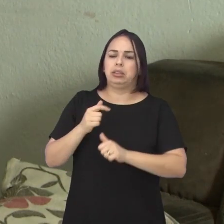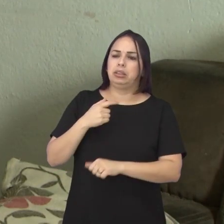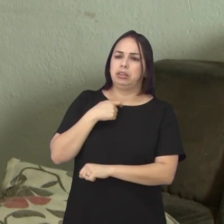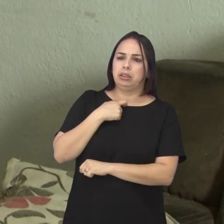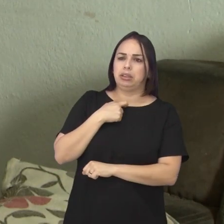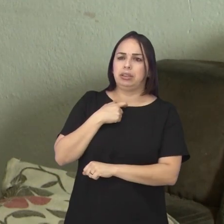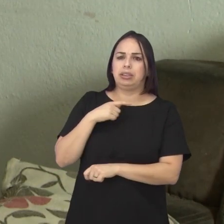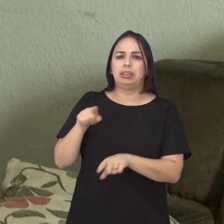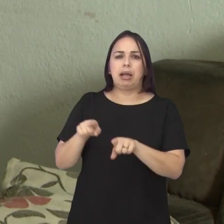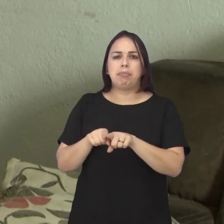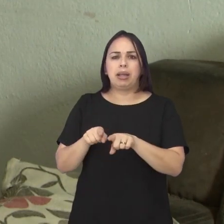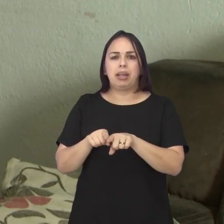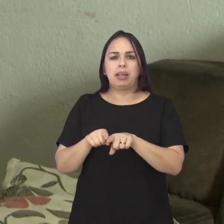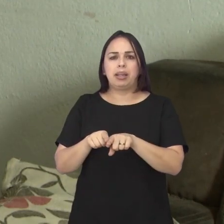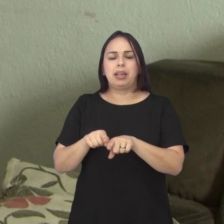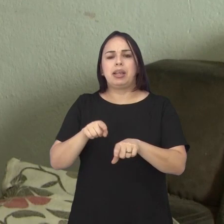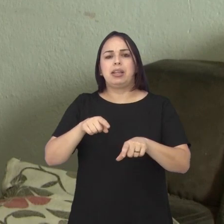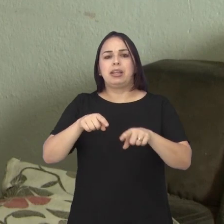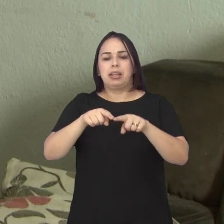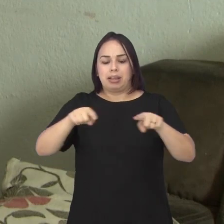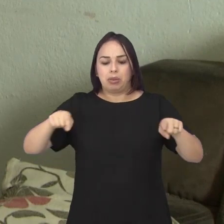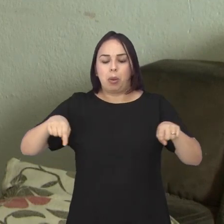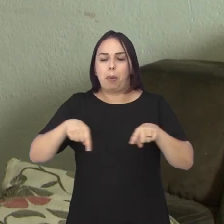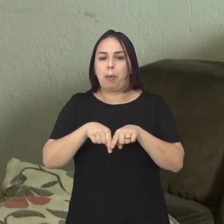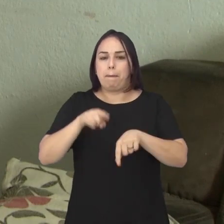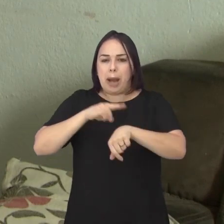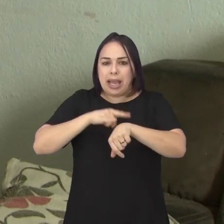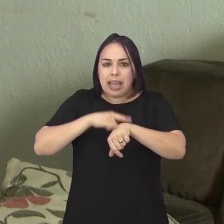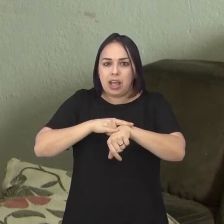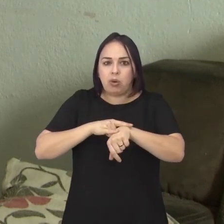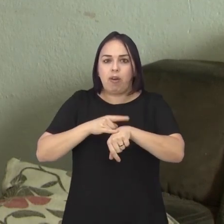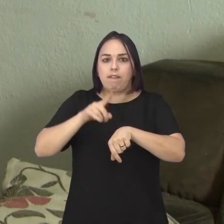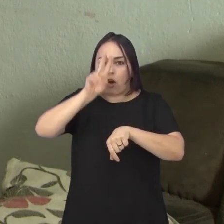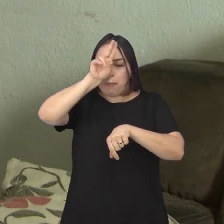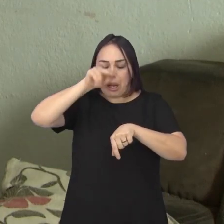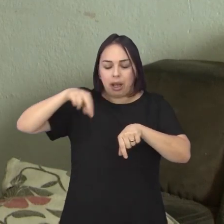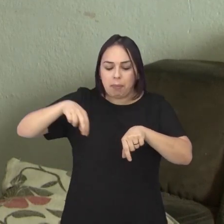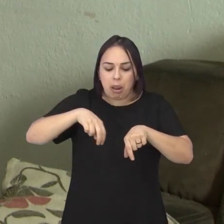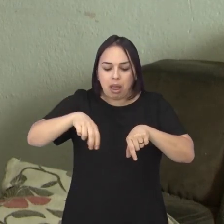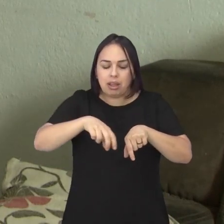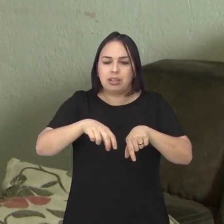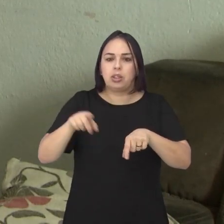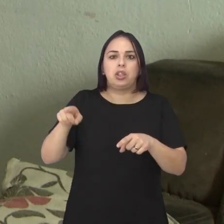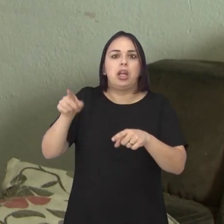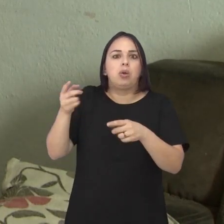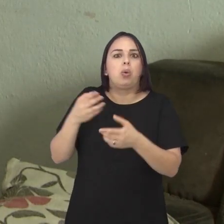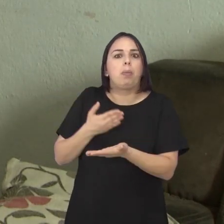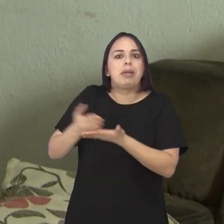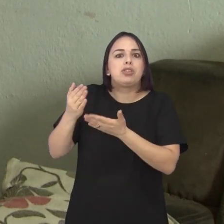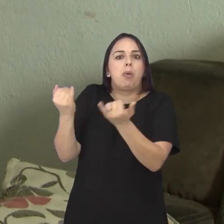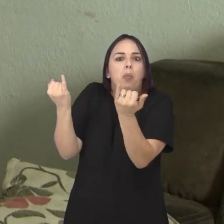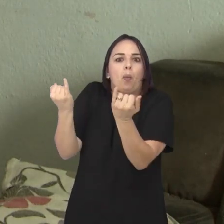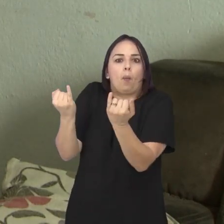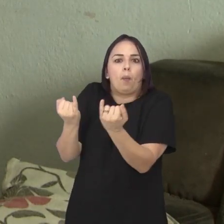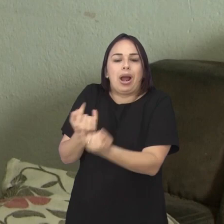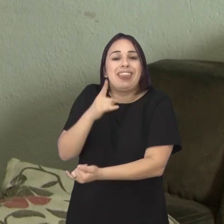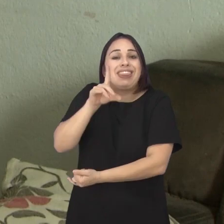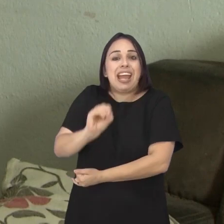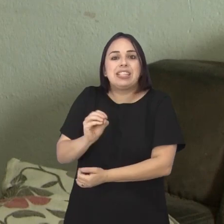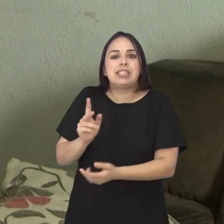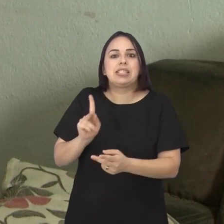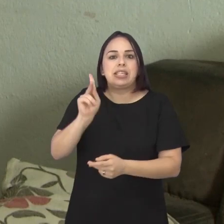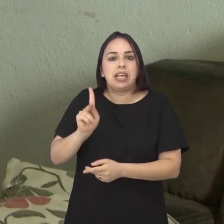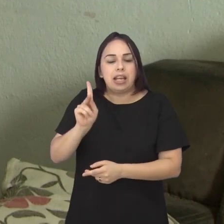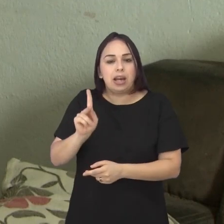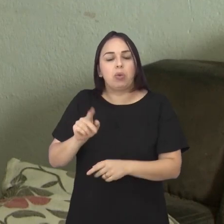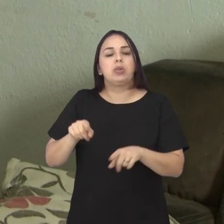E começou a aparecer formigas na pia do banheiro, no vaso. E ele emagreceu 10 quilos em um mês.